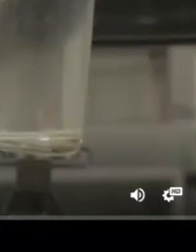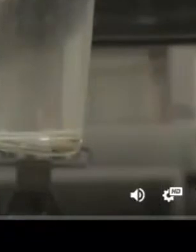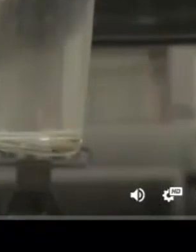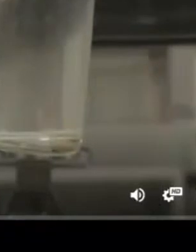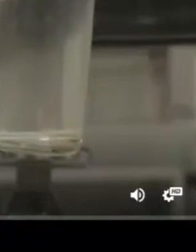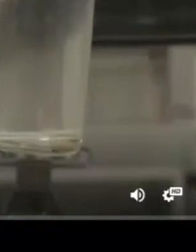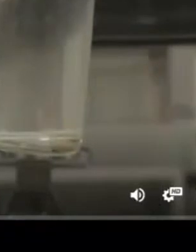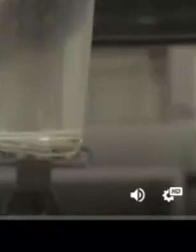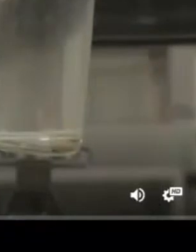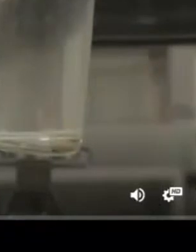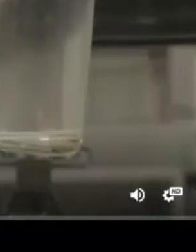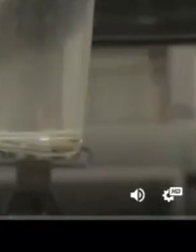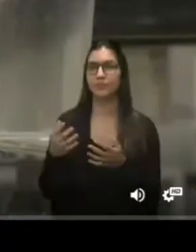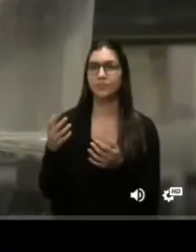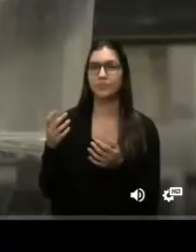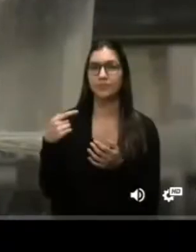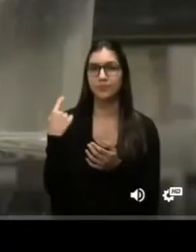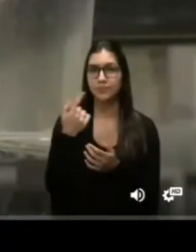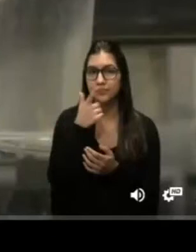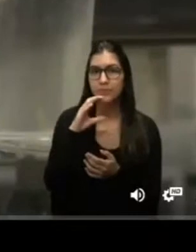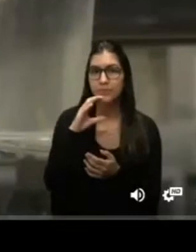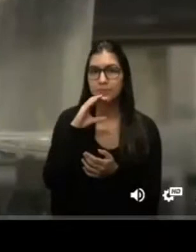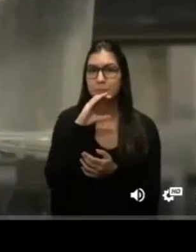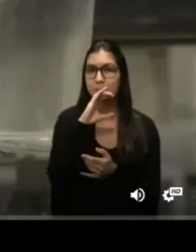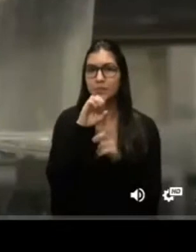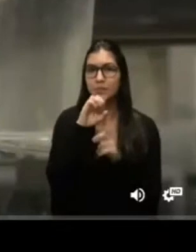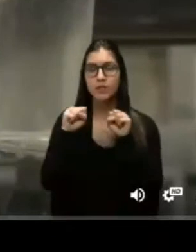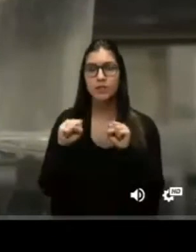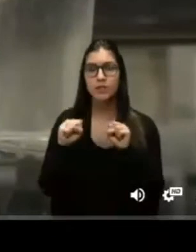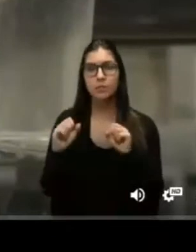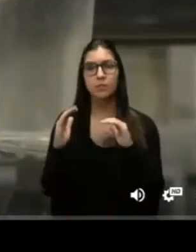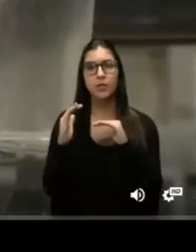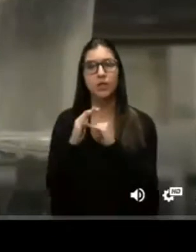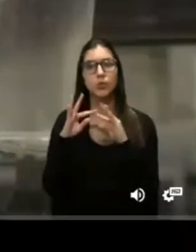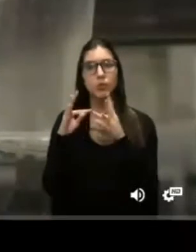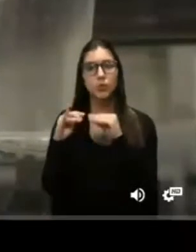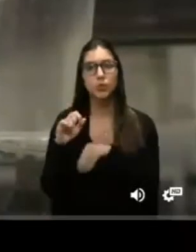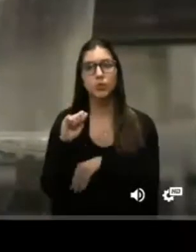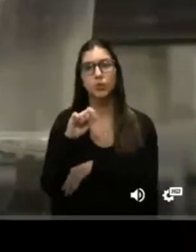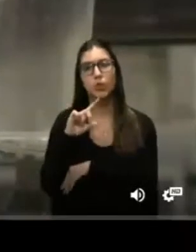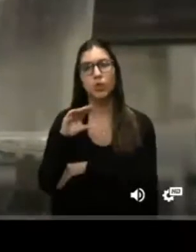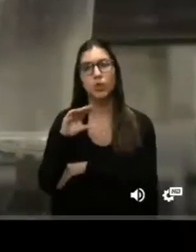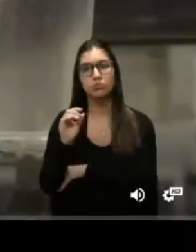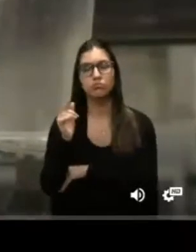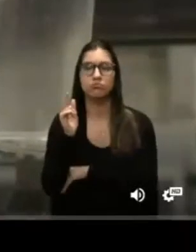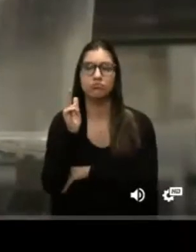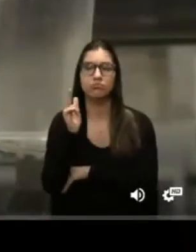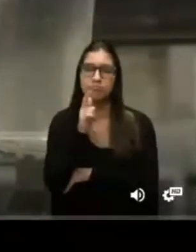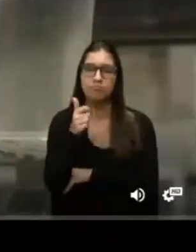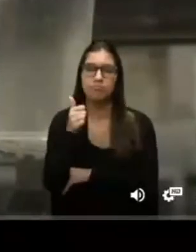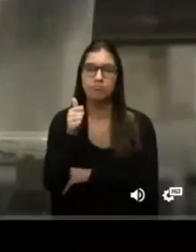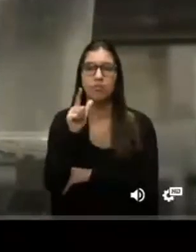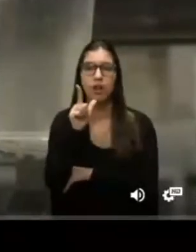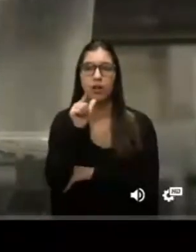Nós vamos aquecendo o sistema até que todo o ácido salicílico esteja em estado